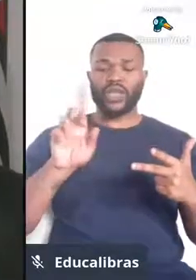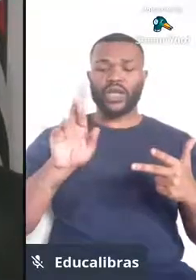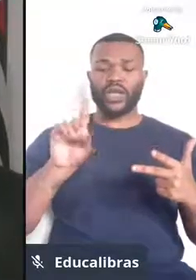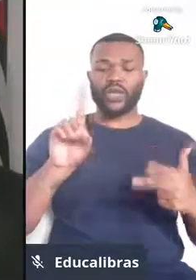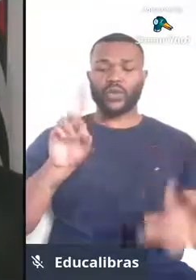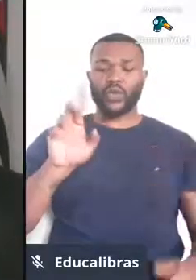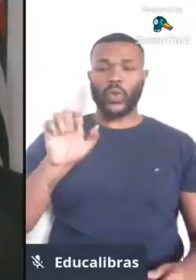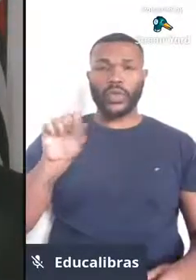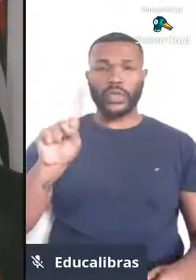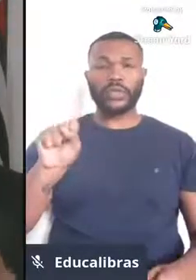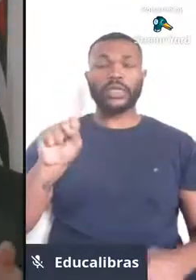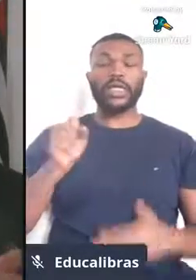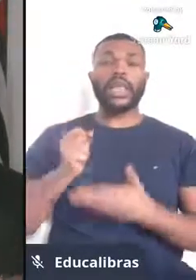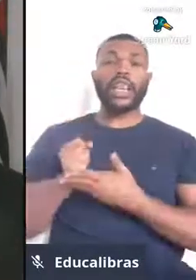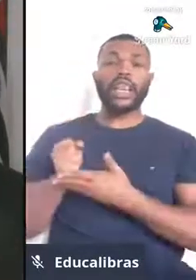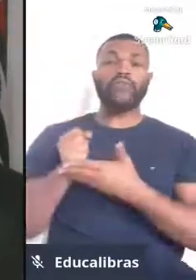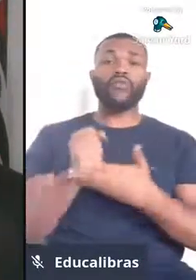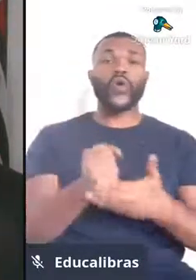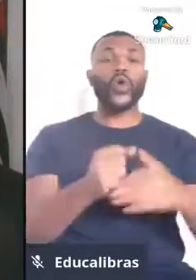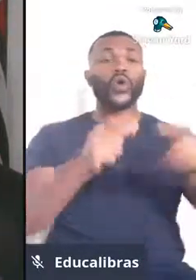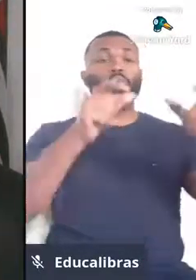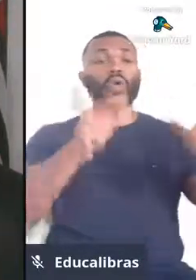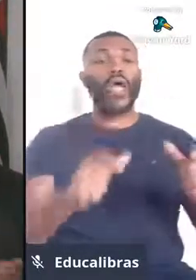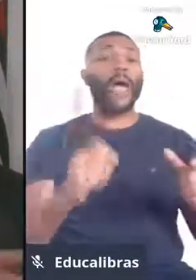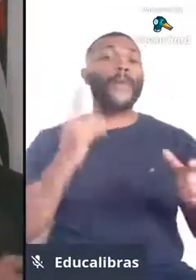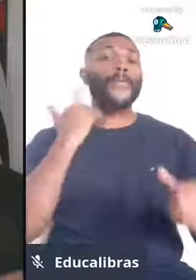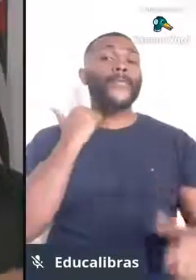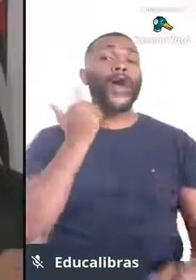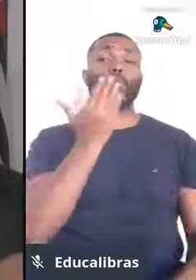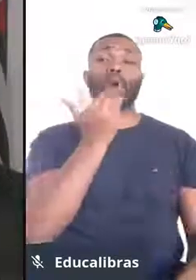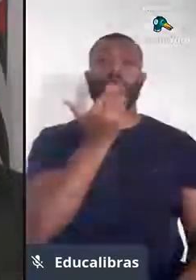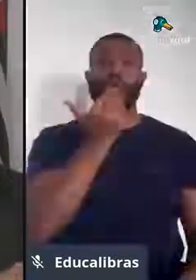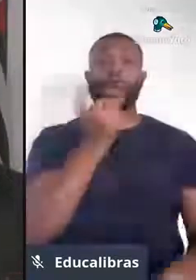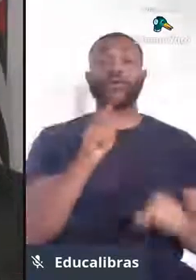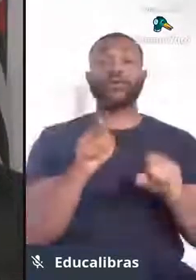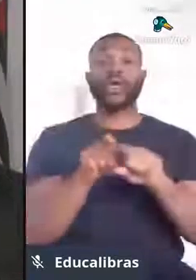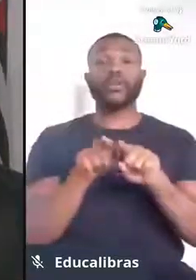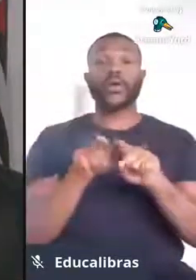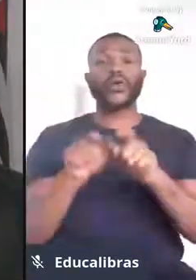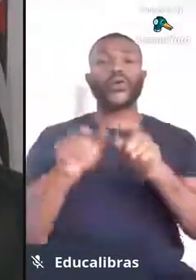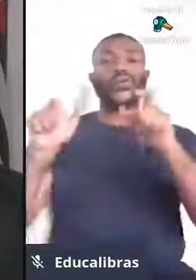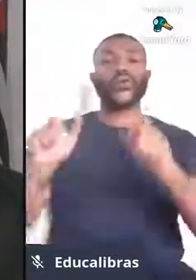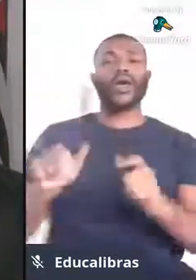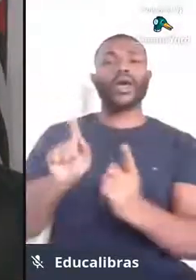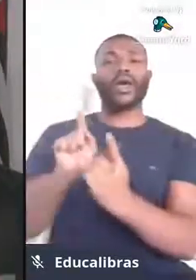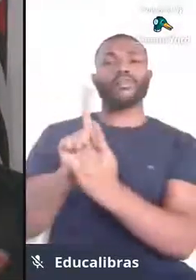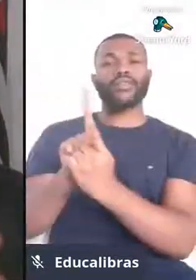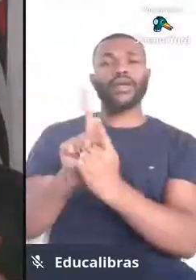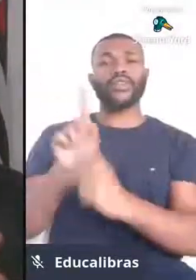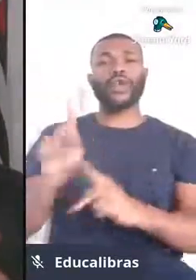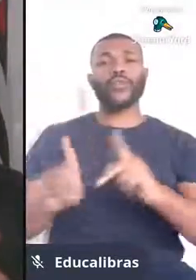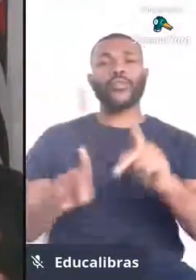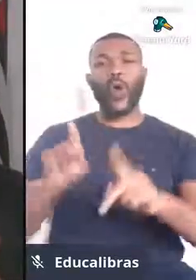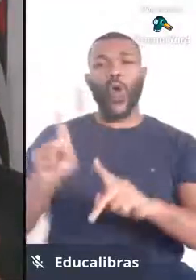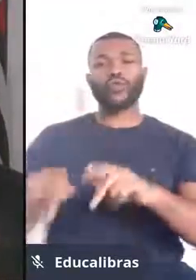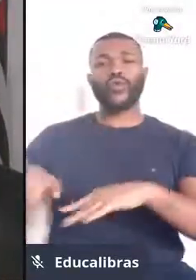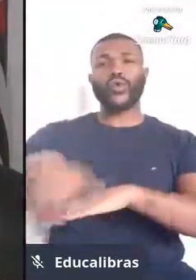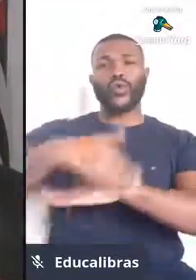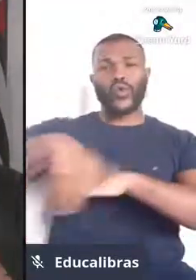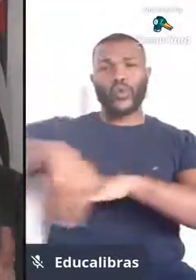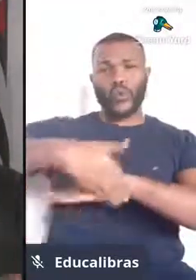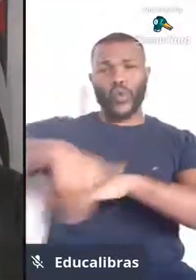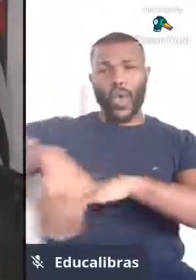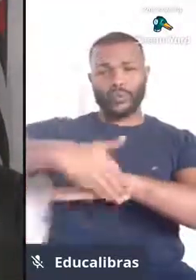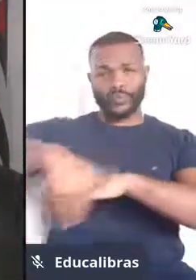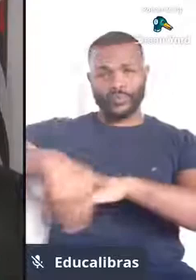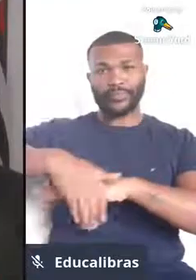de alimentos e para o atendimento aos abrigos que fazem atendimento à população de rua. Então,